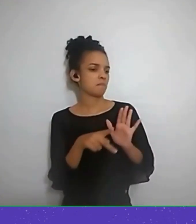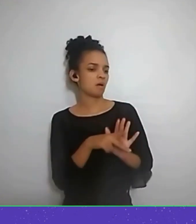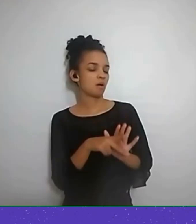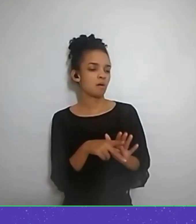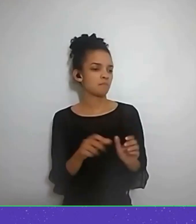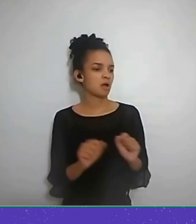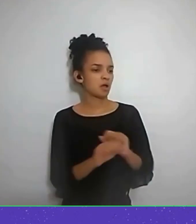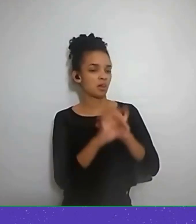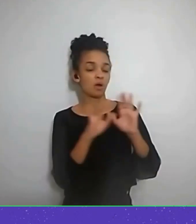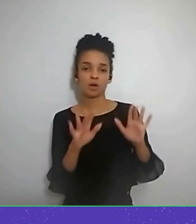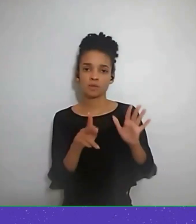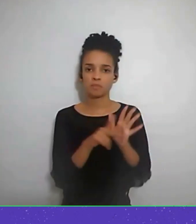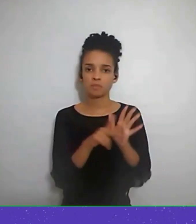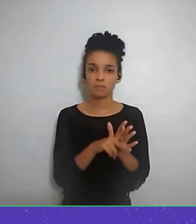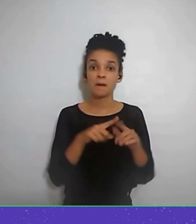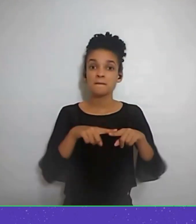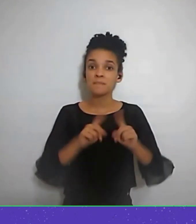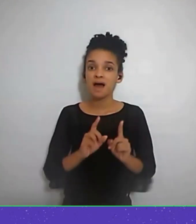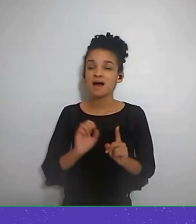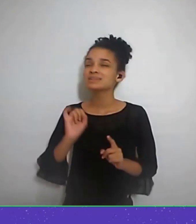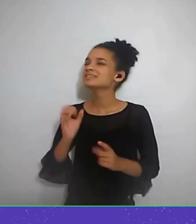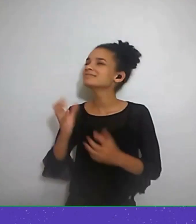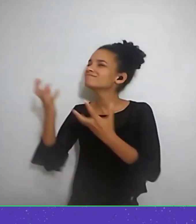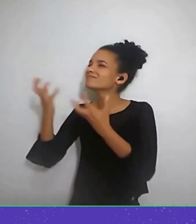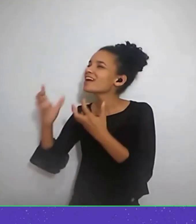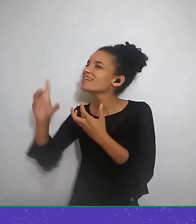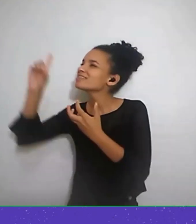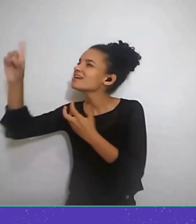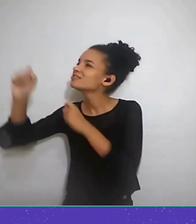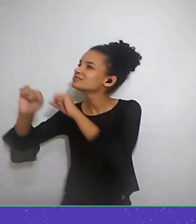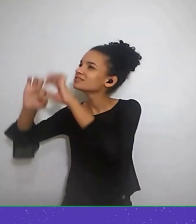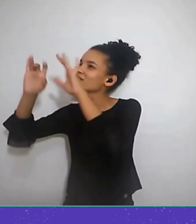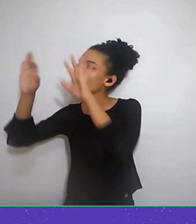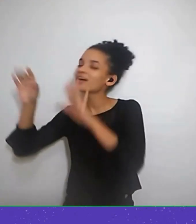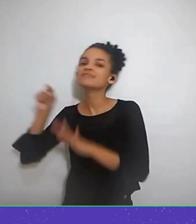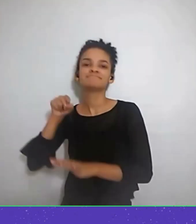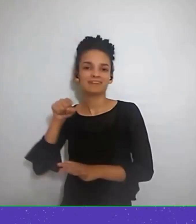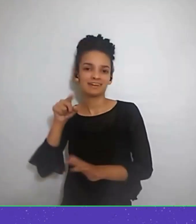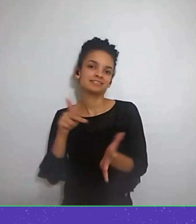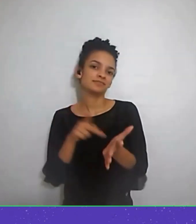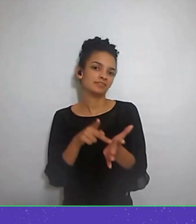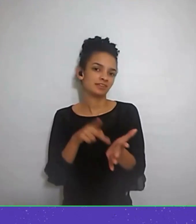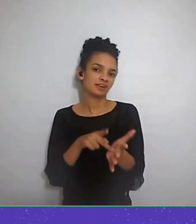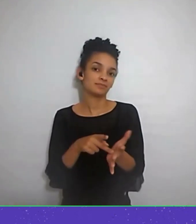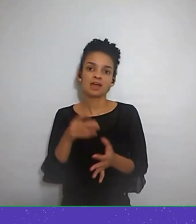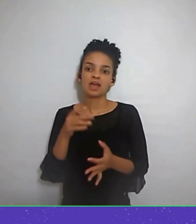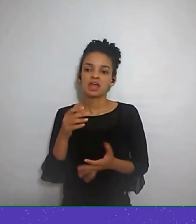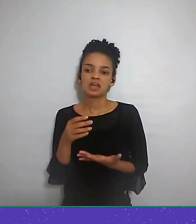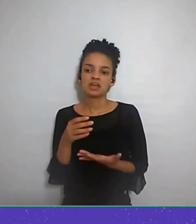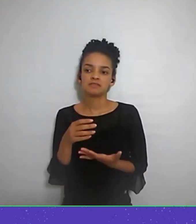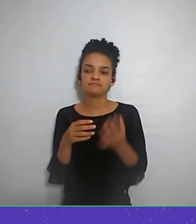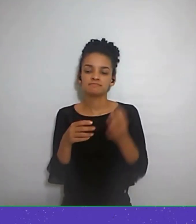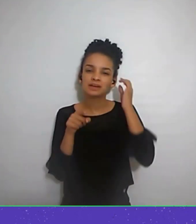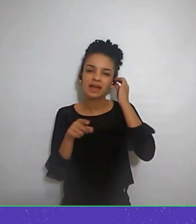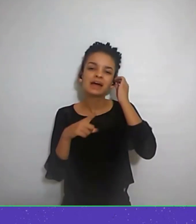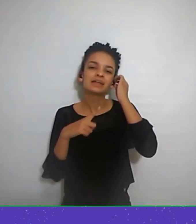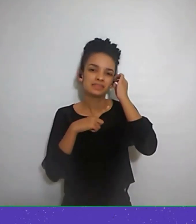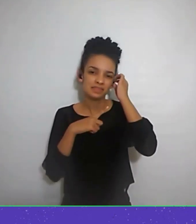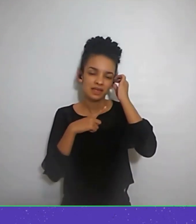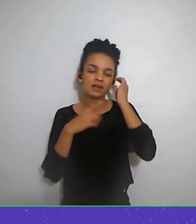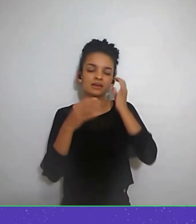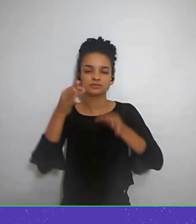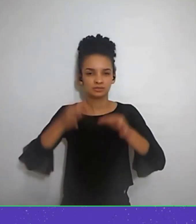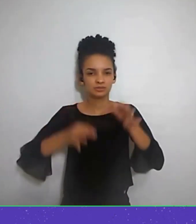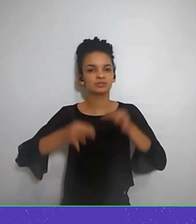quem o enviou, esse é verdadeiro, e nele não há injustiça. Se você está aqui na terra